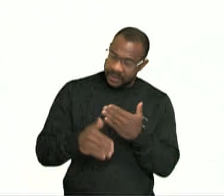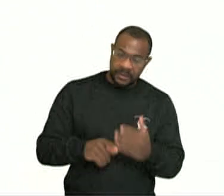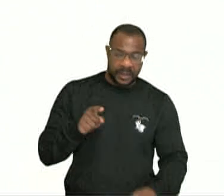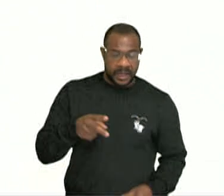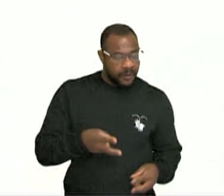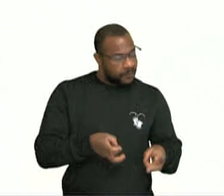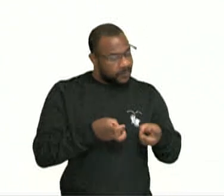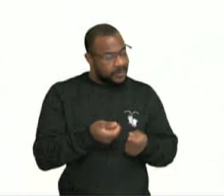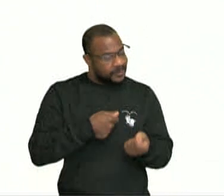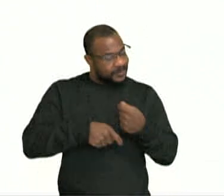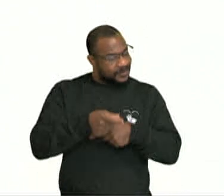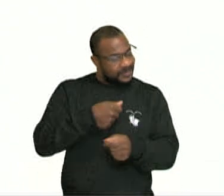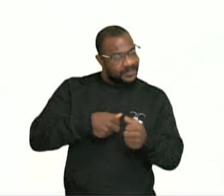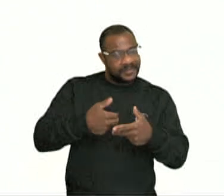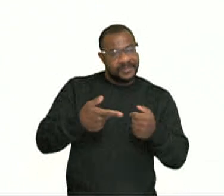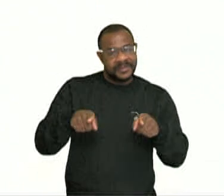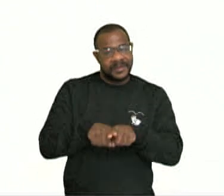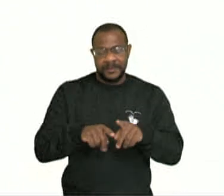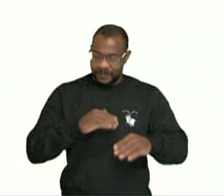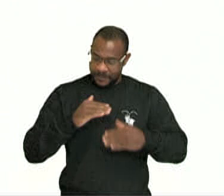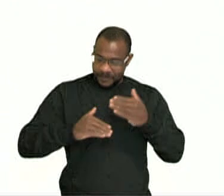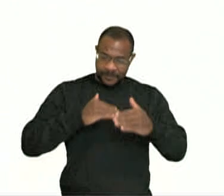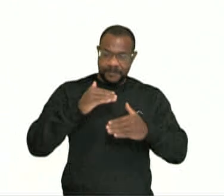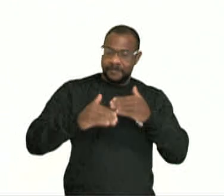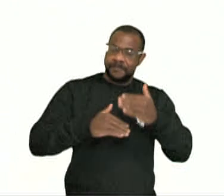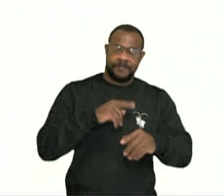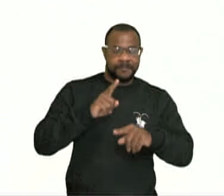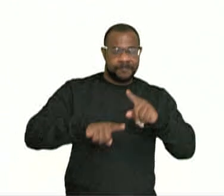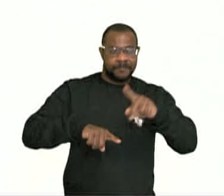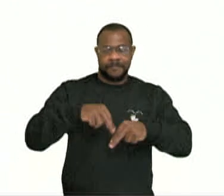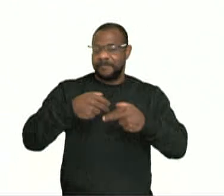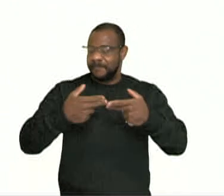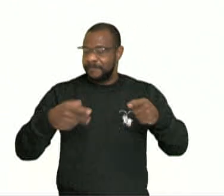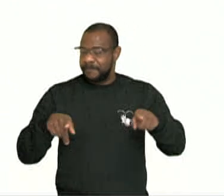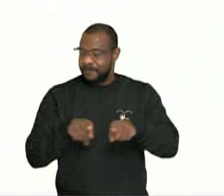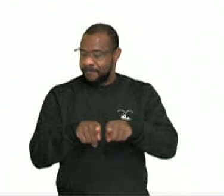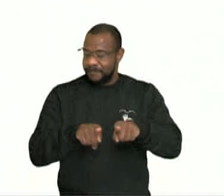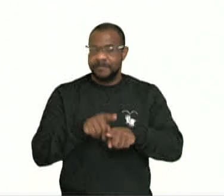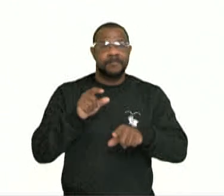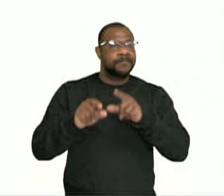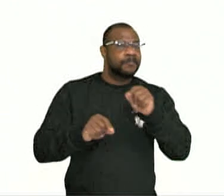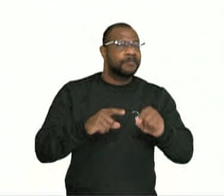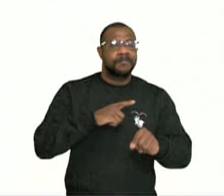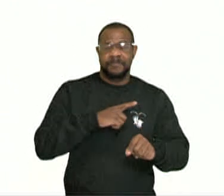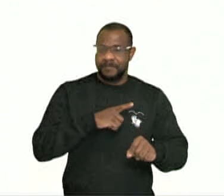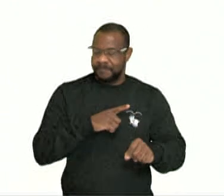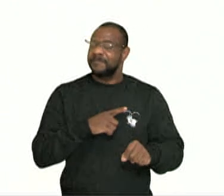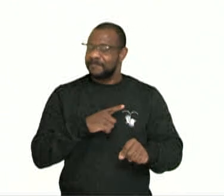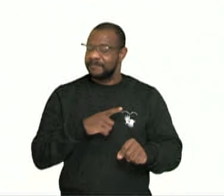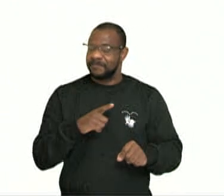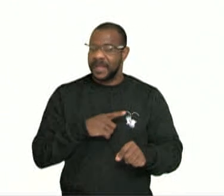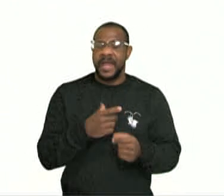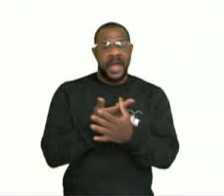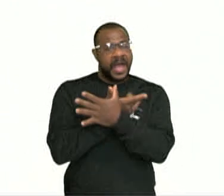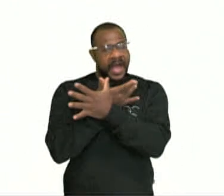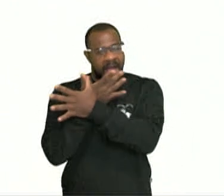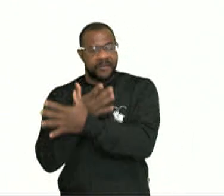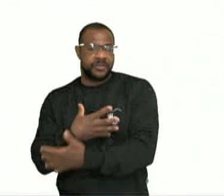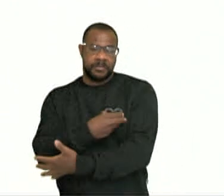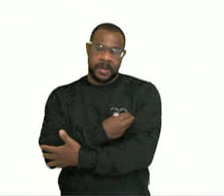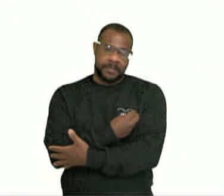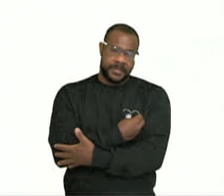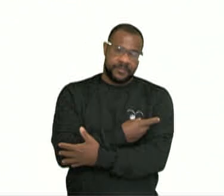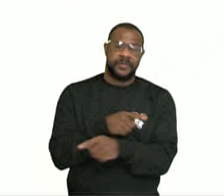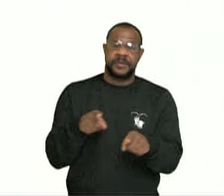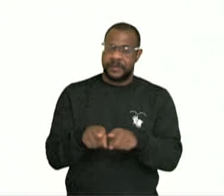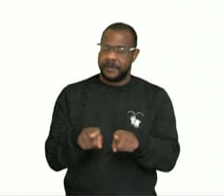exploração econômica e do desenvolvimento material e atinge aves e mamíferos em todo o planeta. Nos